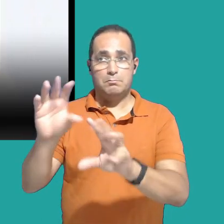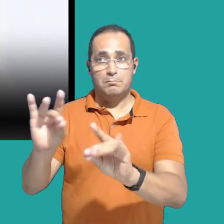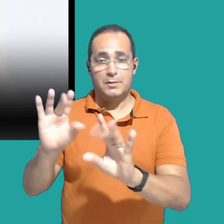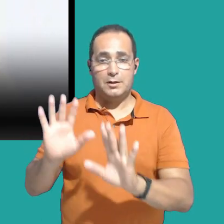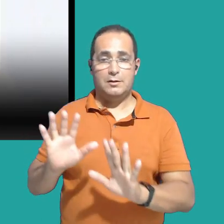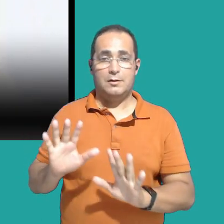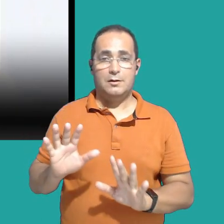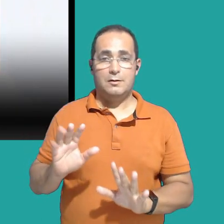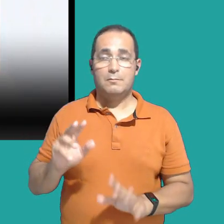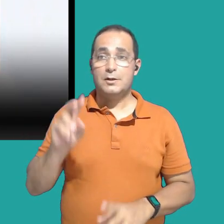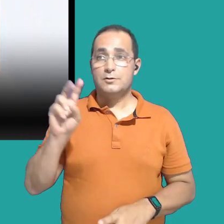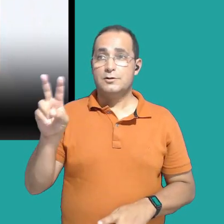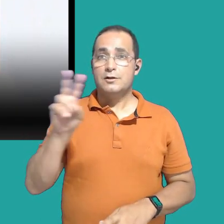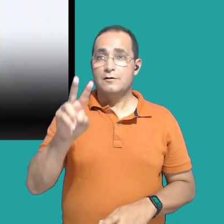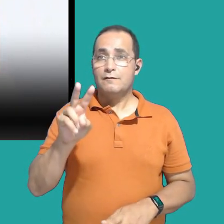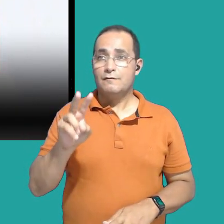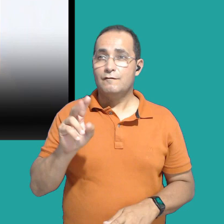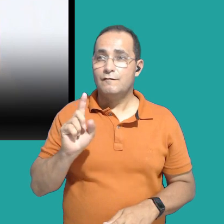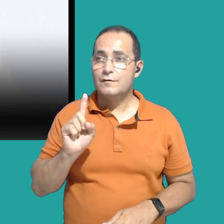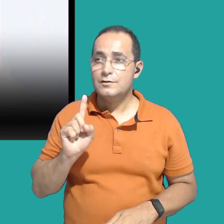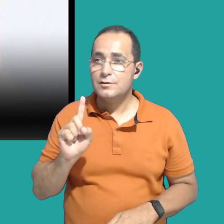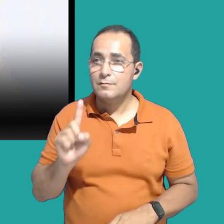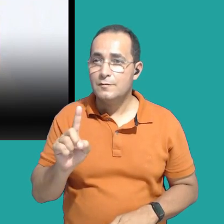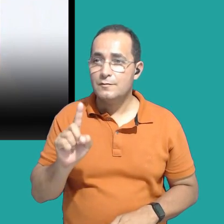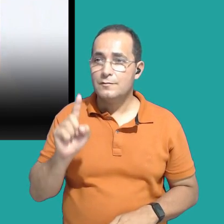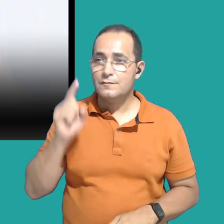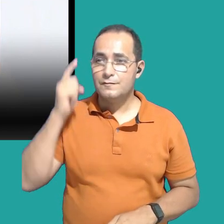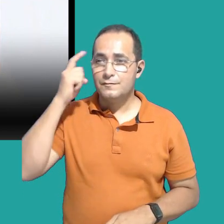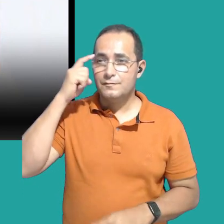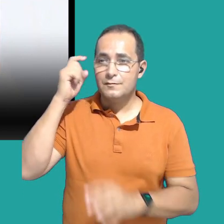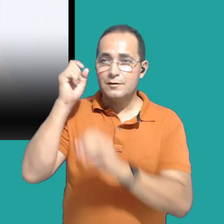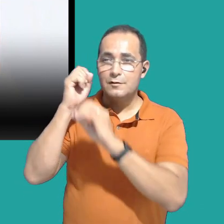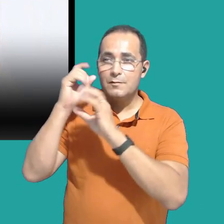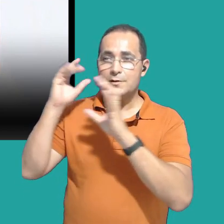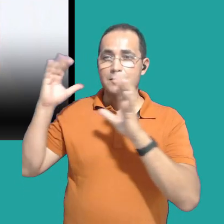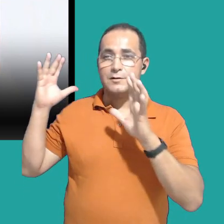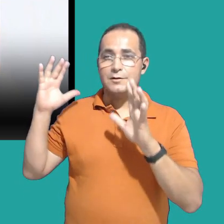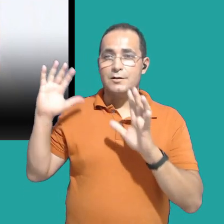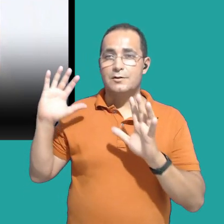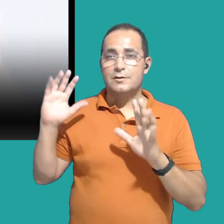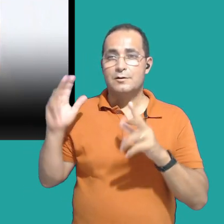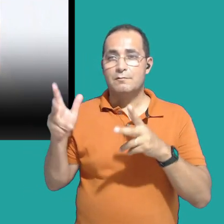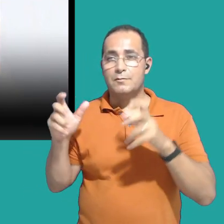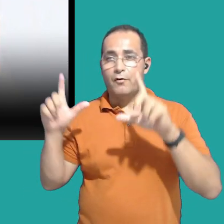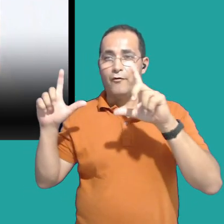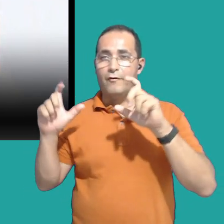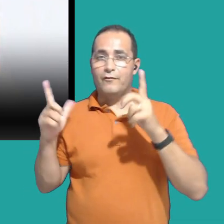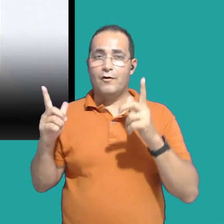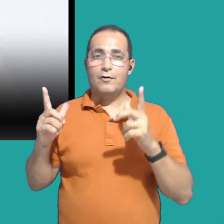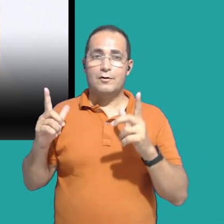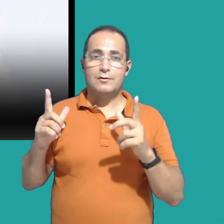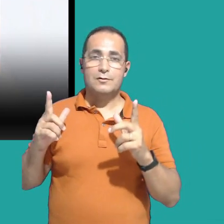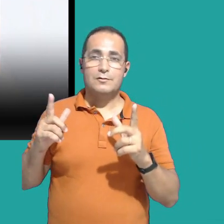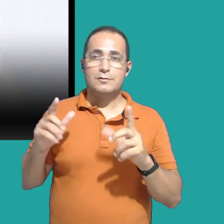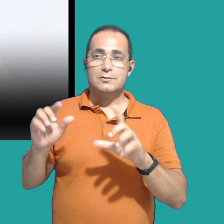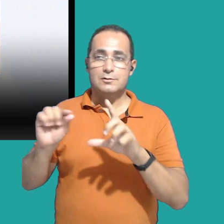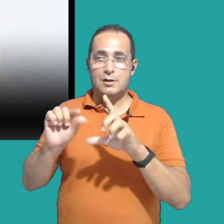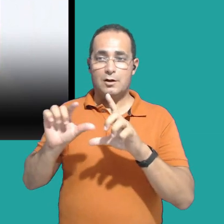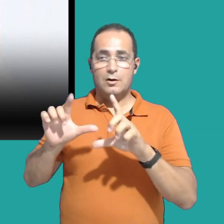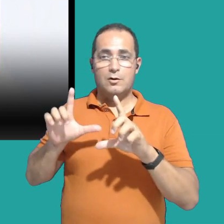assim, você não pode pegar. Ok, mas a gente consegue ver, a gente consegue se aproximar um pouco mais, a gente consegue, né, sei